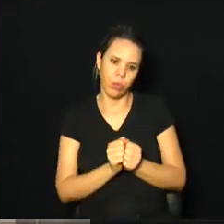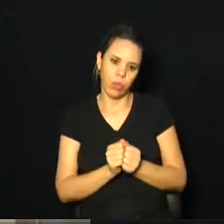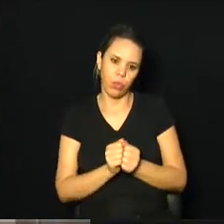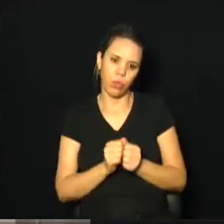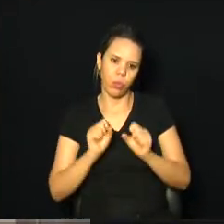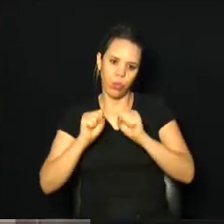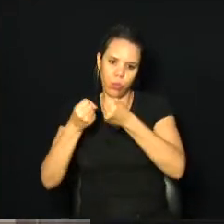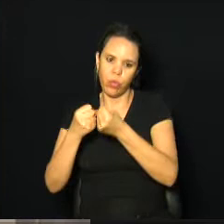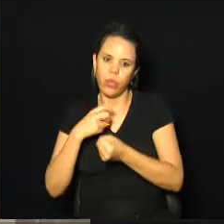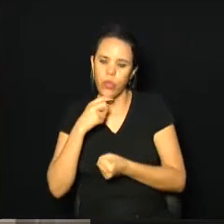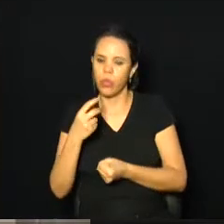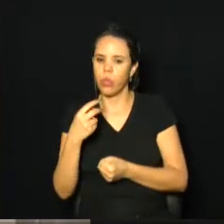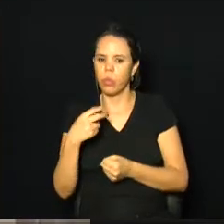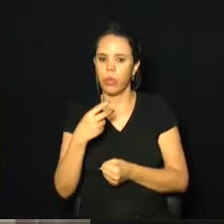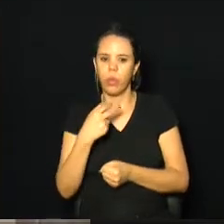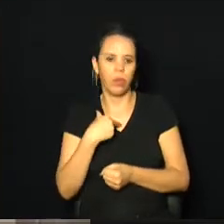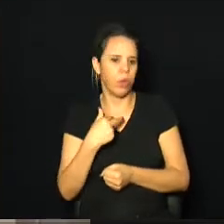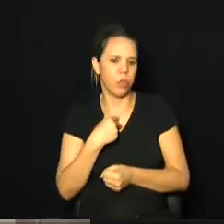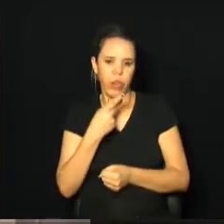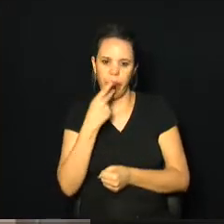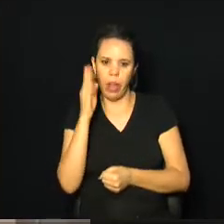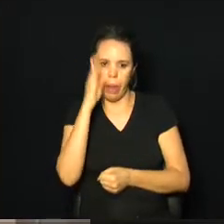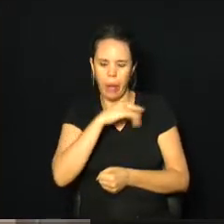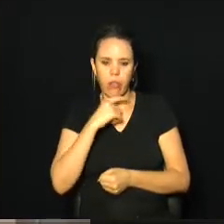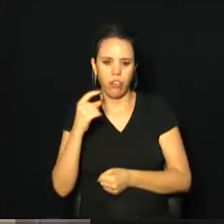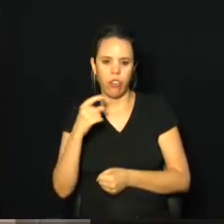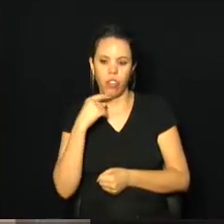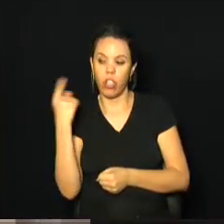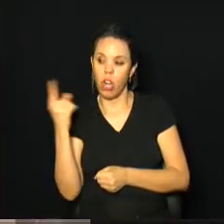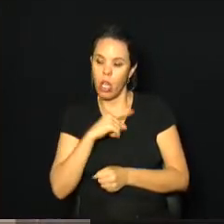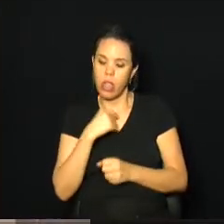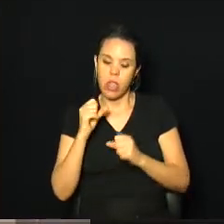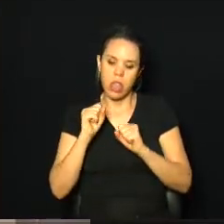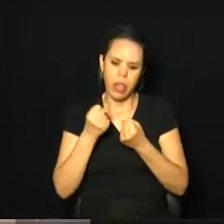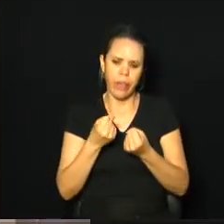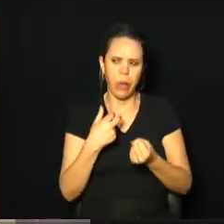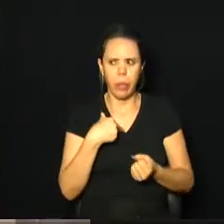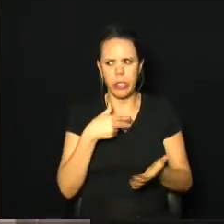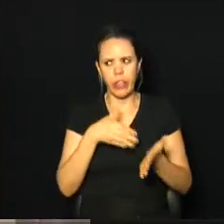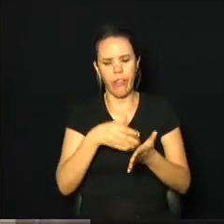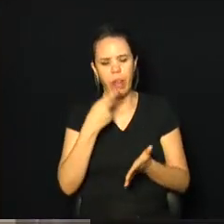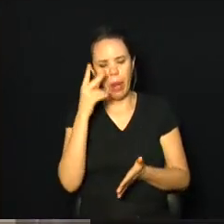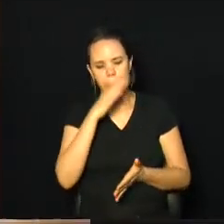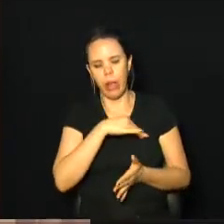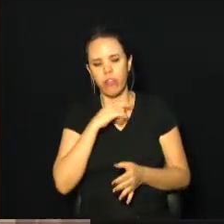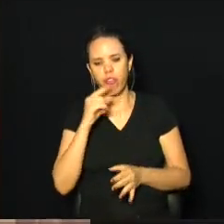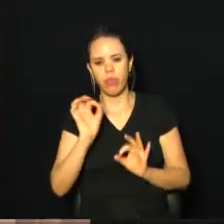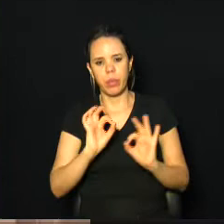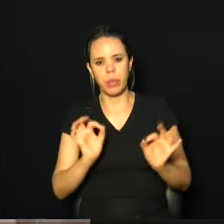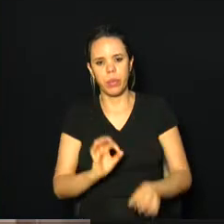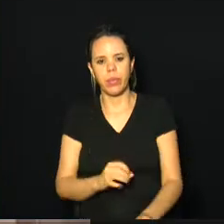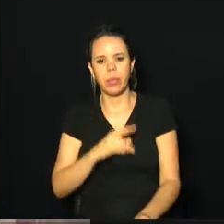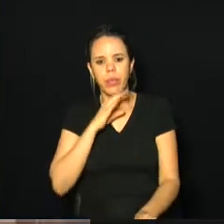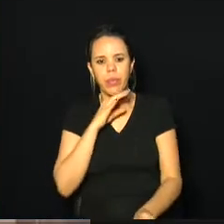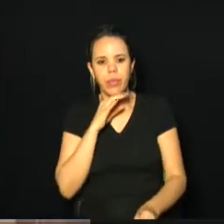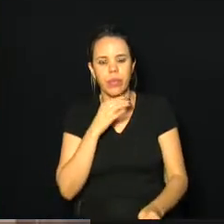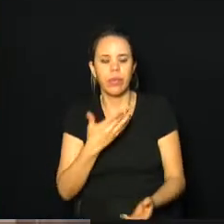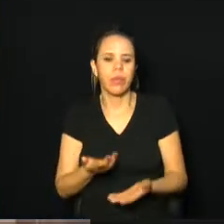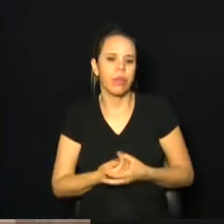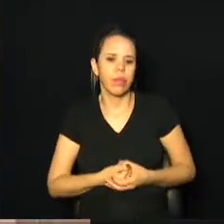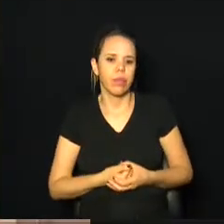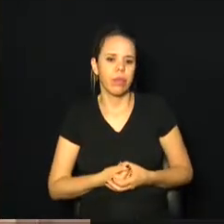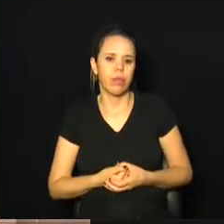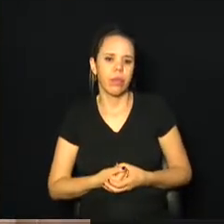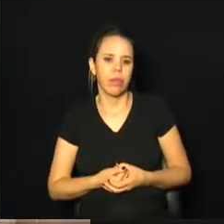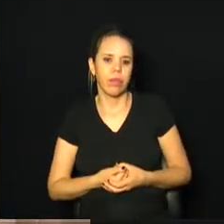Ninguém podia falar mal da gente, um do outro. Se falava, ó, você podia estar jogando porque o Marcelo Negrão está ruim nessa parte, não sei o quê. Eu falei, meu